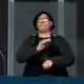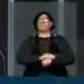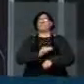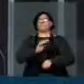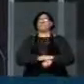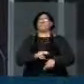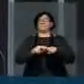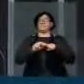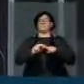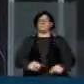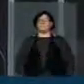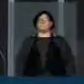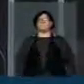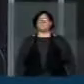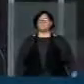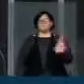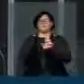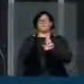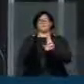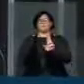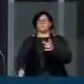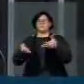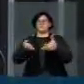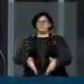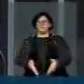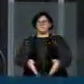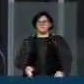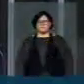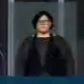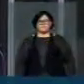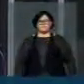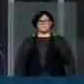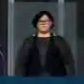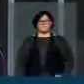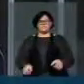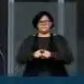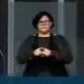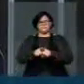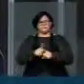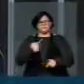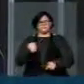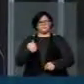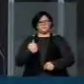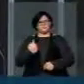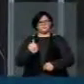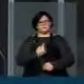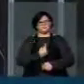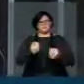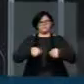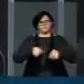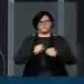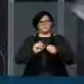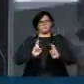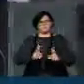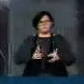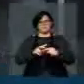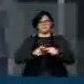é, representativa e participativa. É uma parceria que nós temos que fazer sempre, e aqui